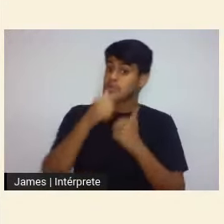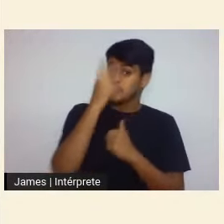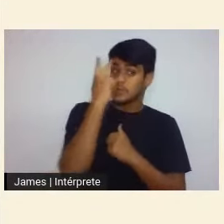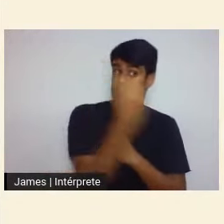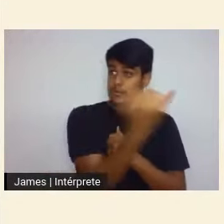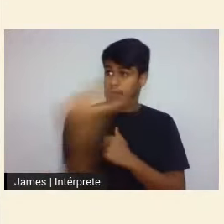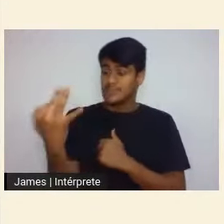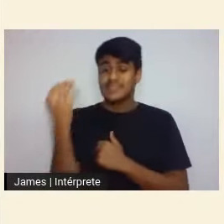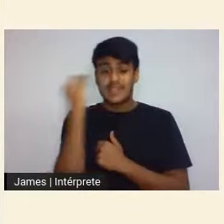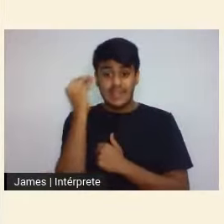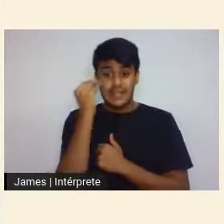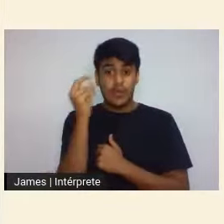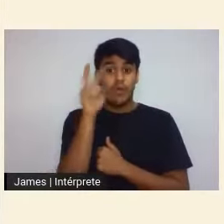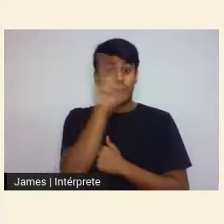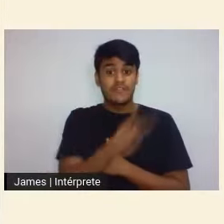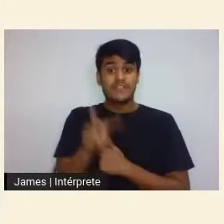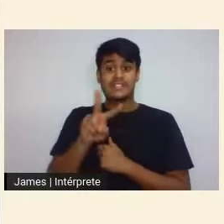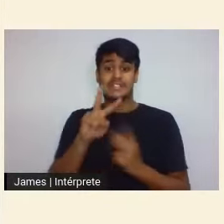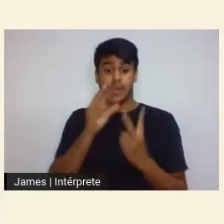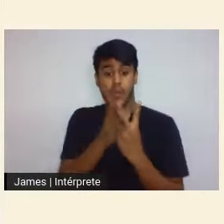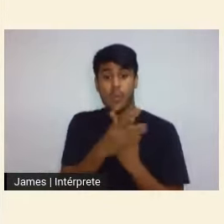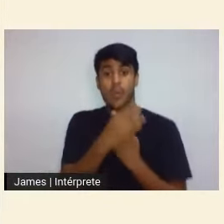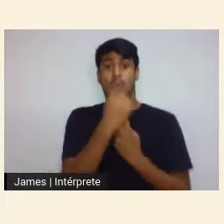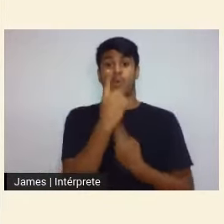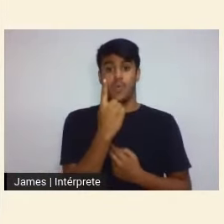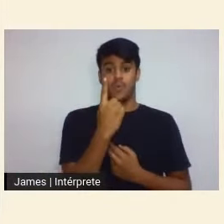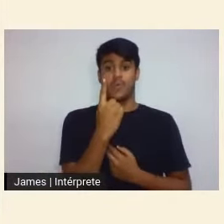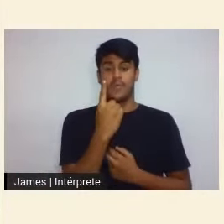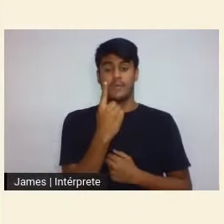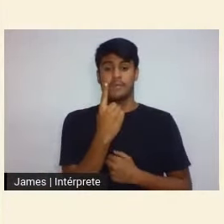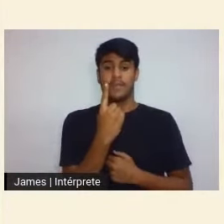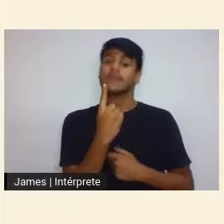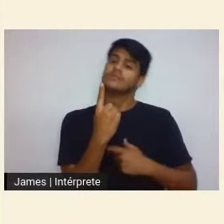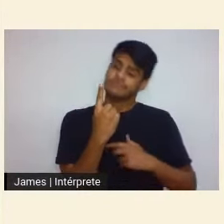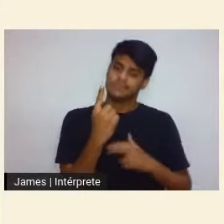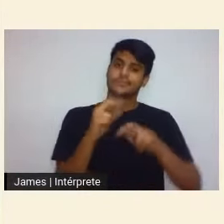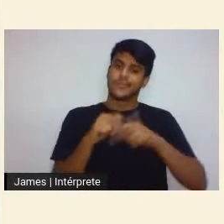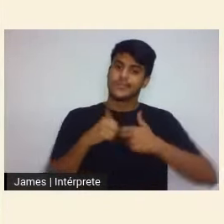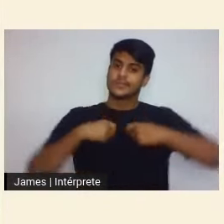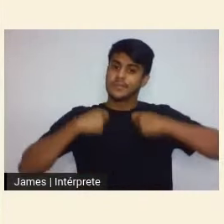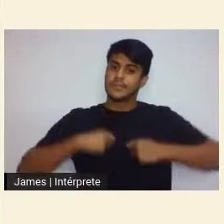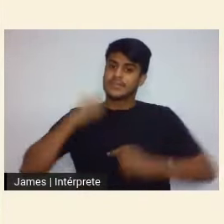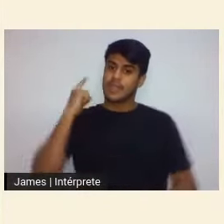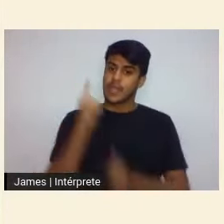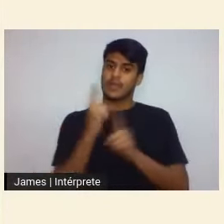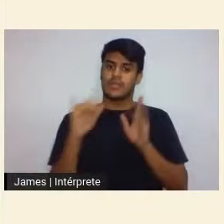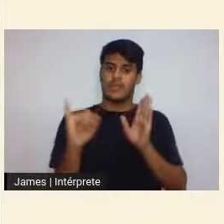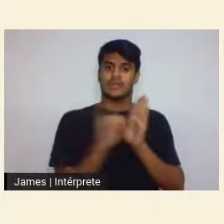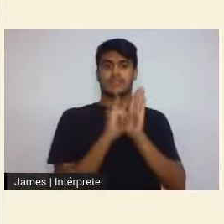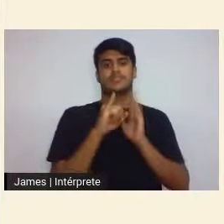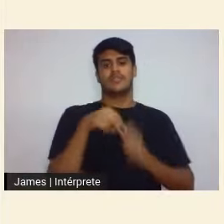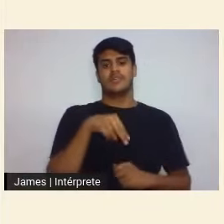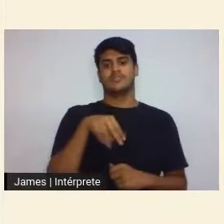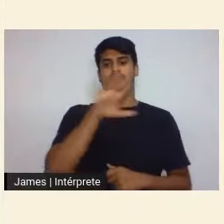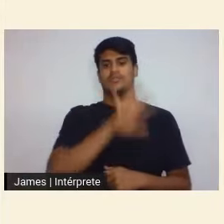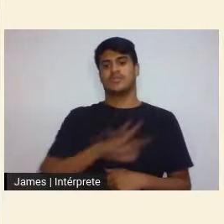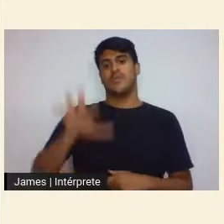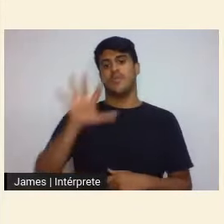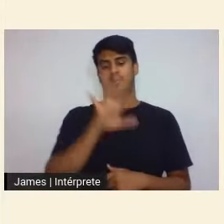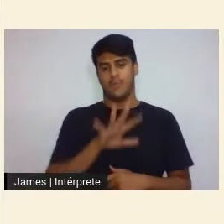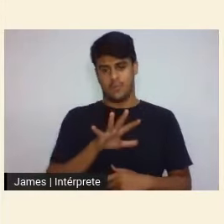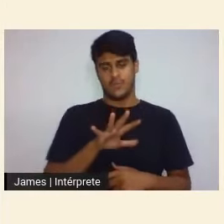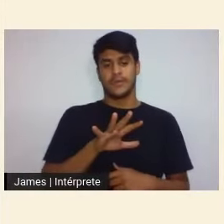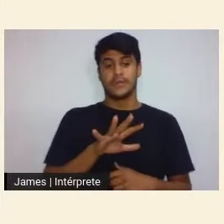unificada na nação, condição necessária da identidade nacional. Nesse aspecto,